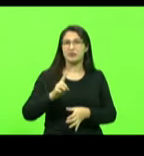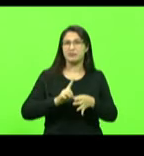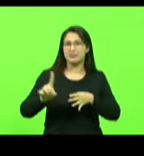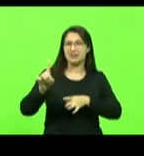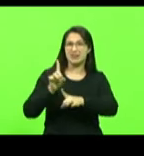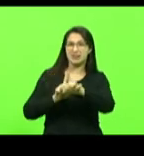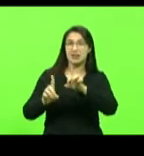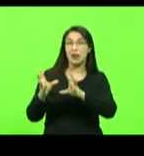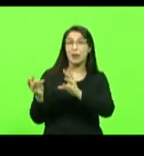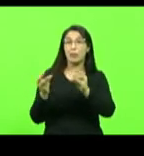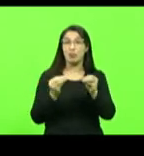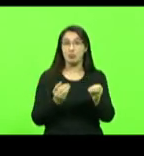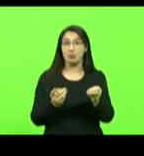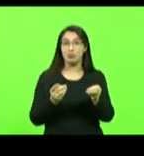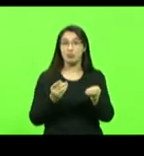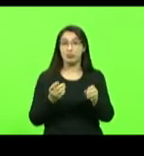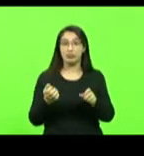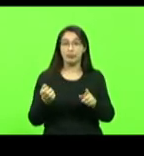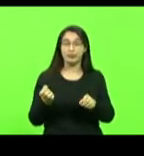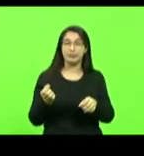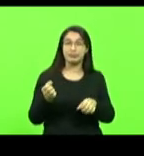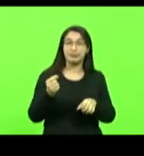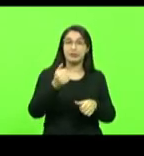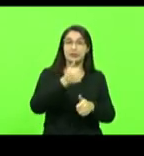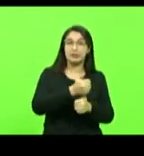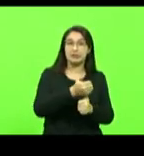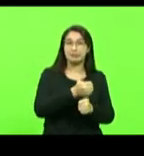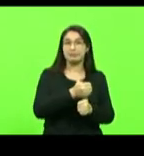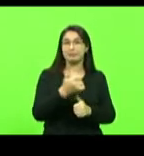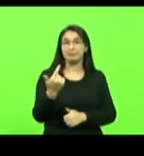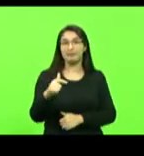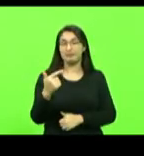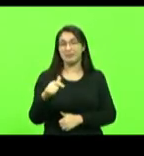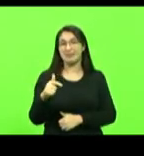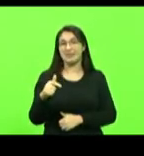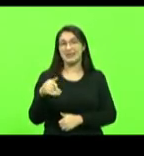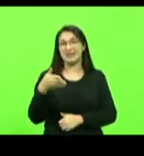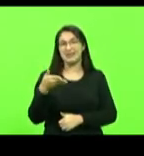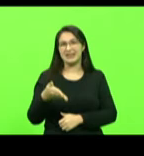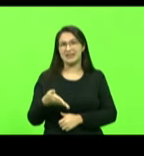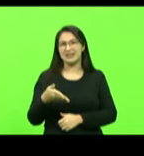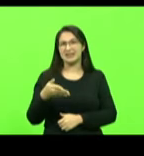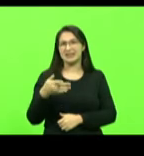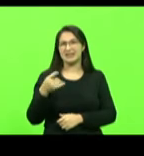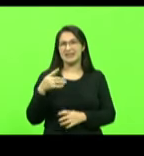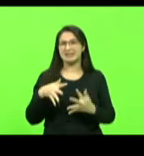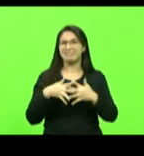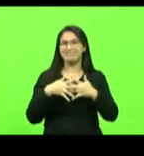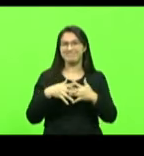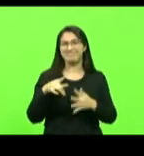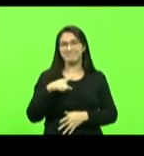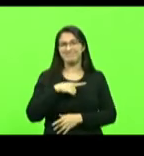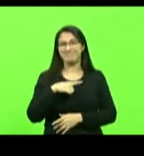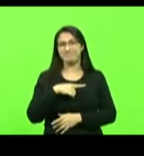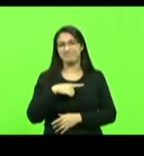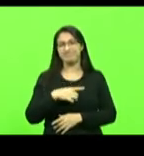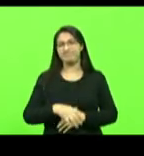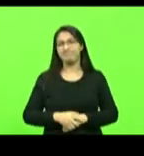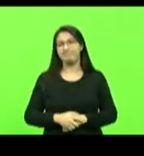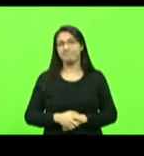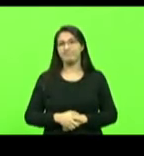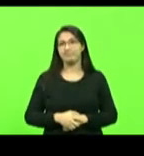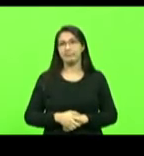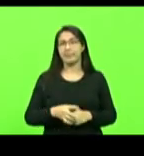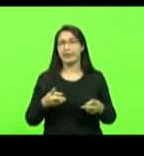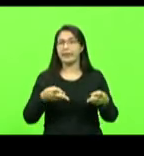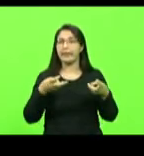o atual funcionamento da Dias está, de fato, ficando comprometido, né? Eu estava no SES até então, e no dia a dia a gente percebe